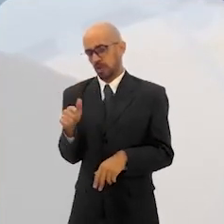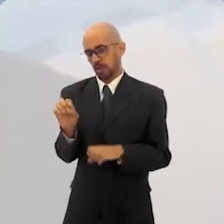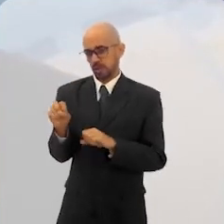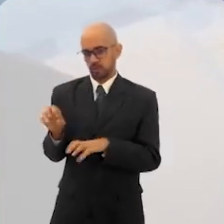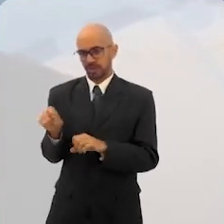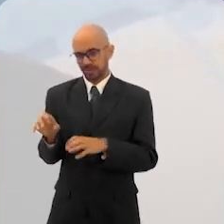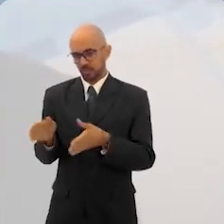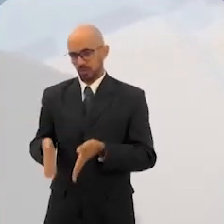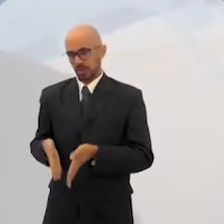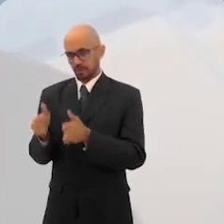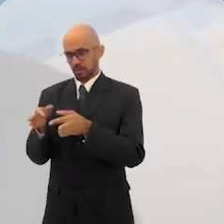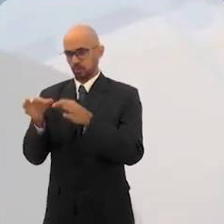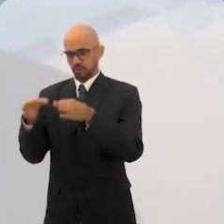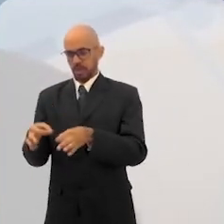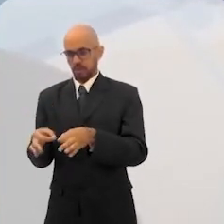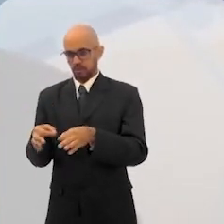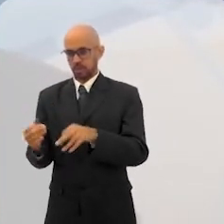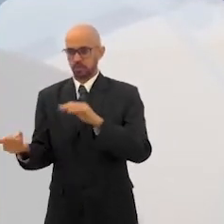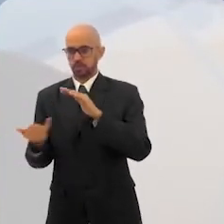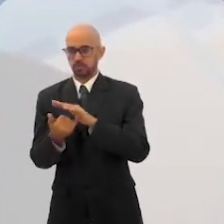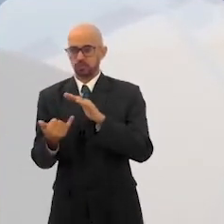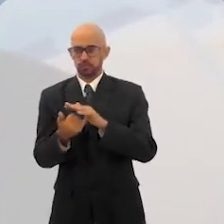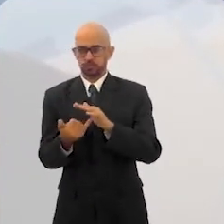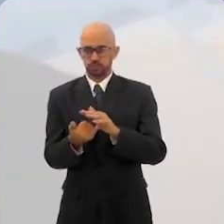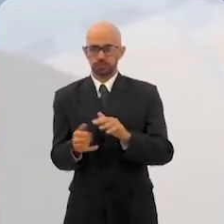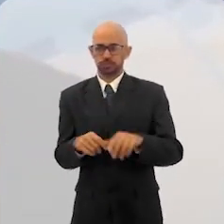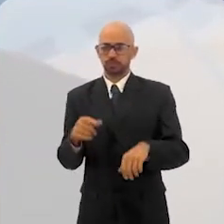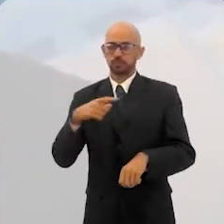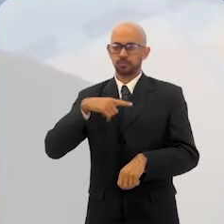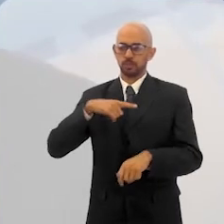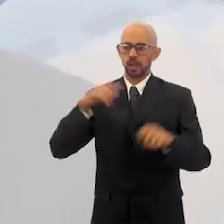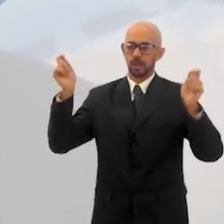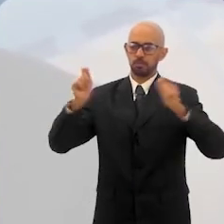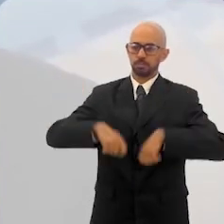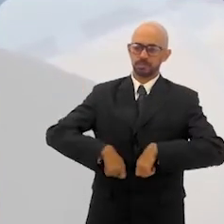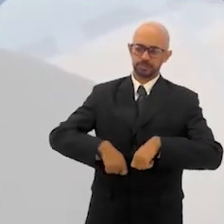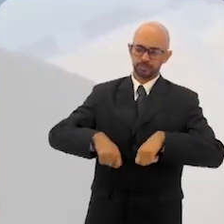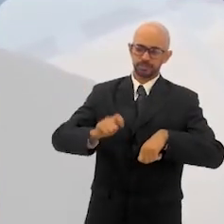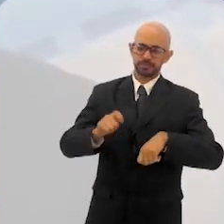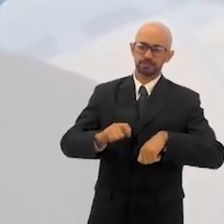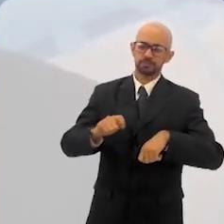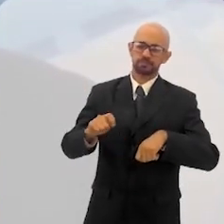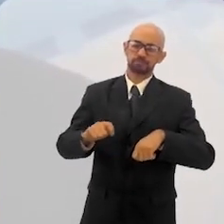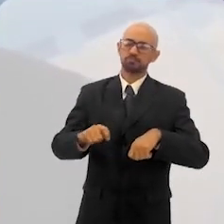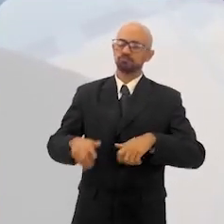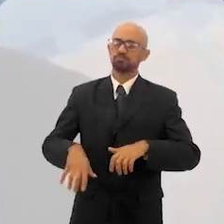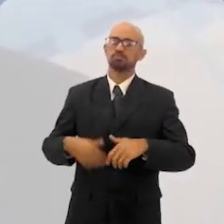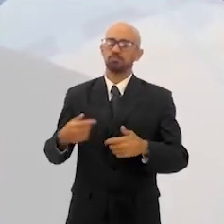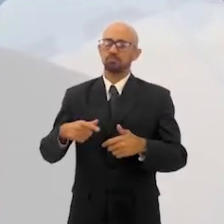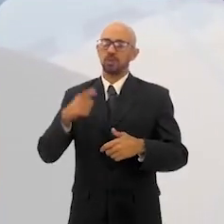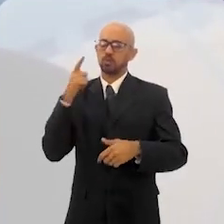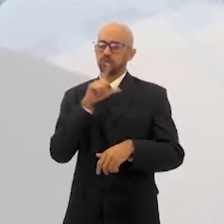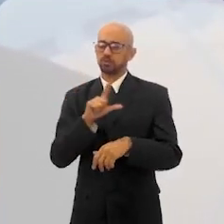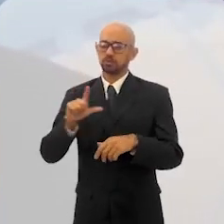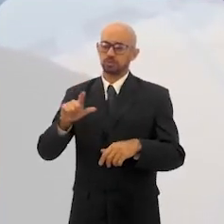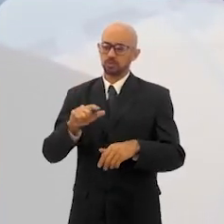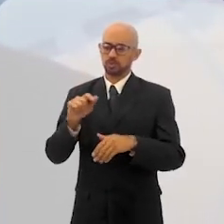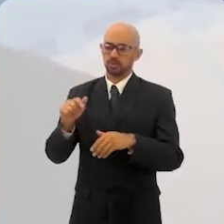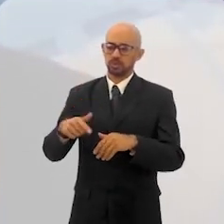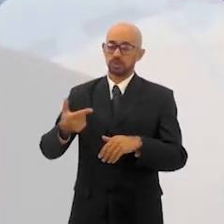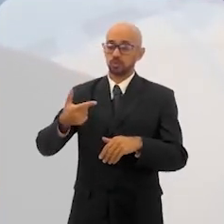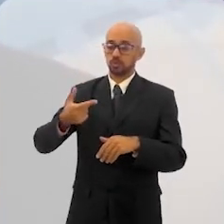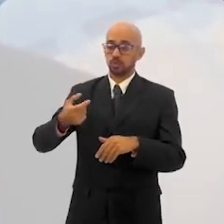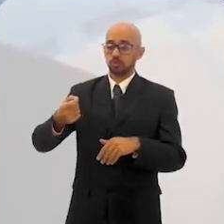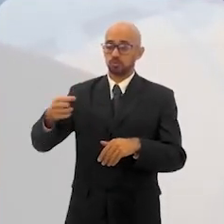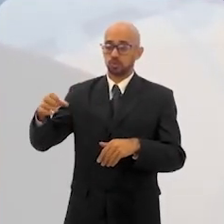né? E as instituições, os institutos federais, eles têm um potencial ainda muito grande de de um processo de consolidação que vem de 2008 para